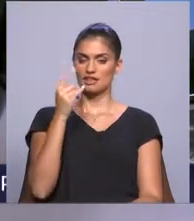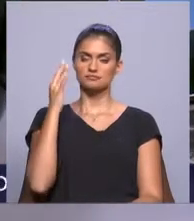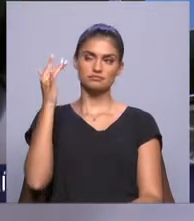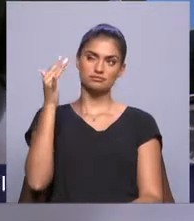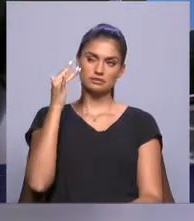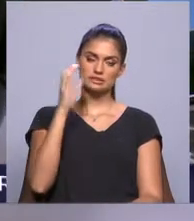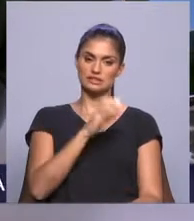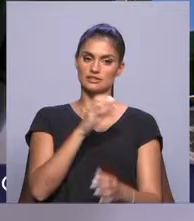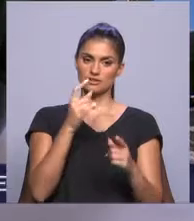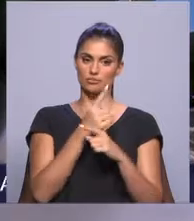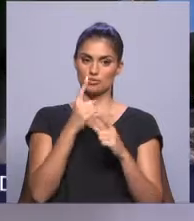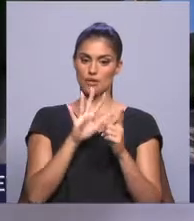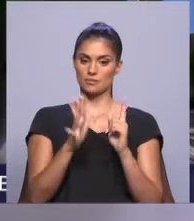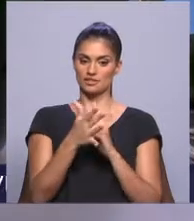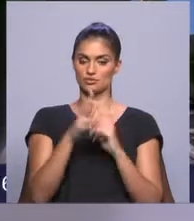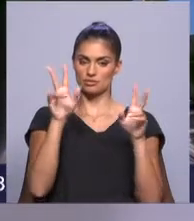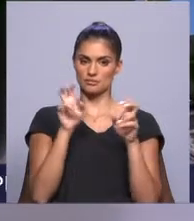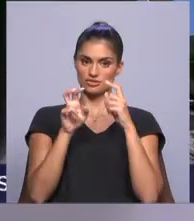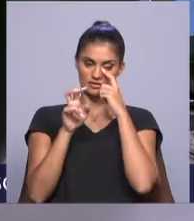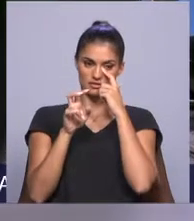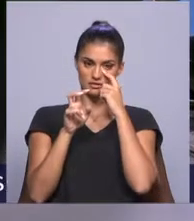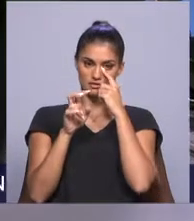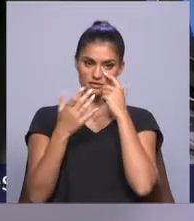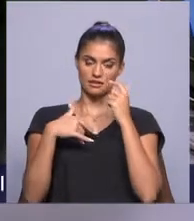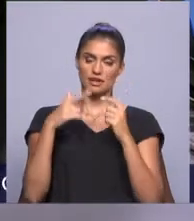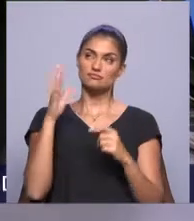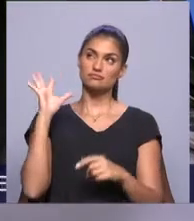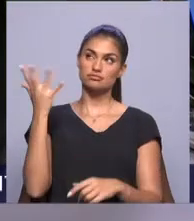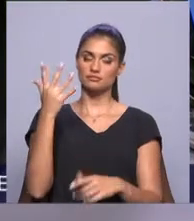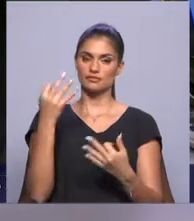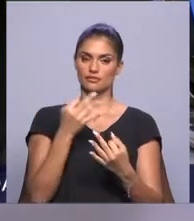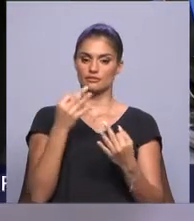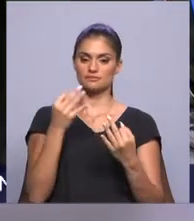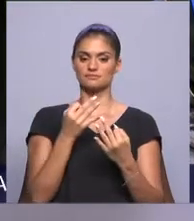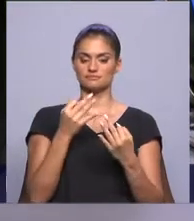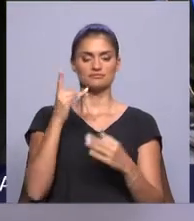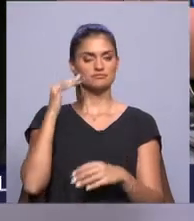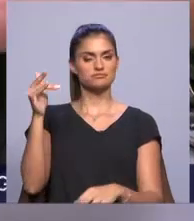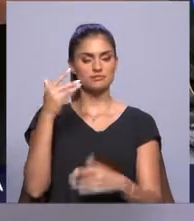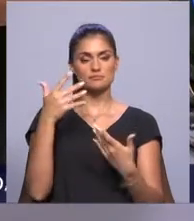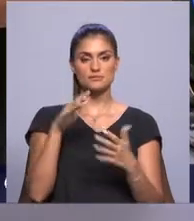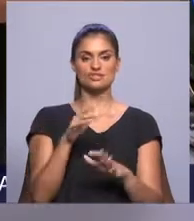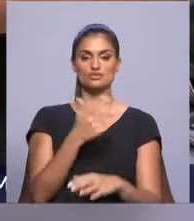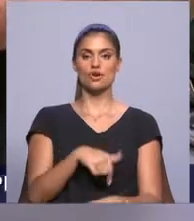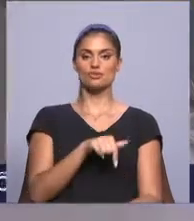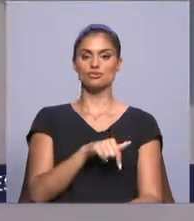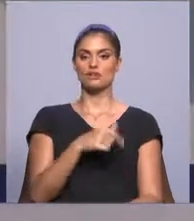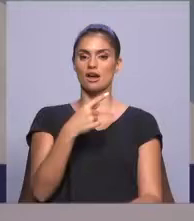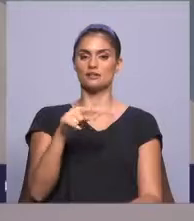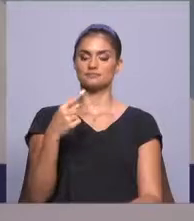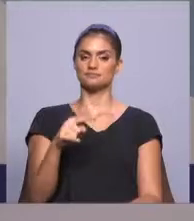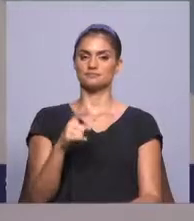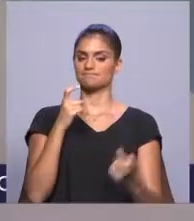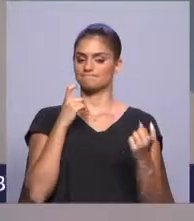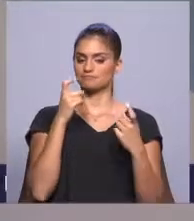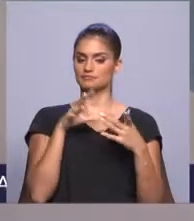ambiente, a temática, as paisagens remetem-nos de facto para o espaço, para a ficção científica, mas nós temos aqui, sobretudo, uma